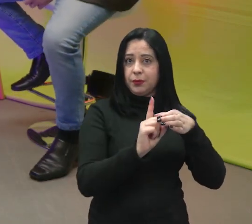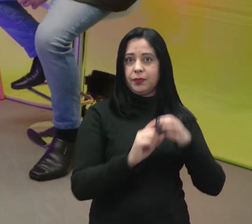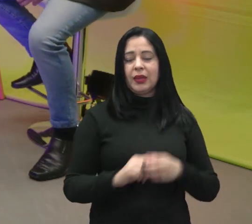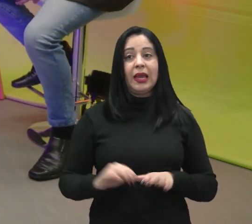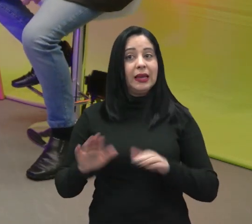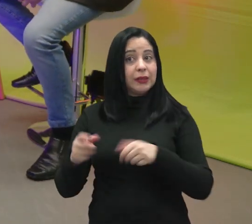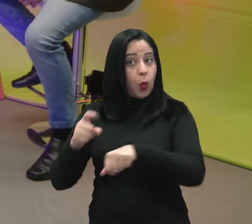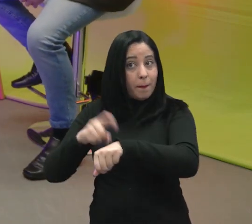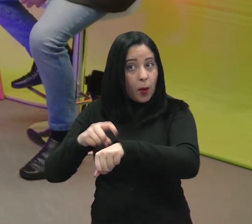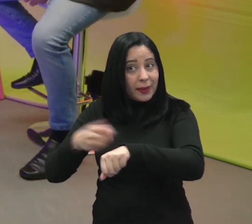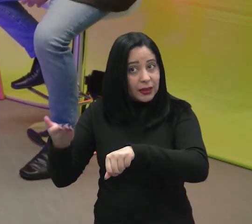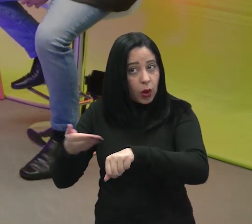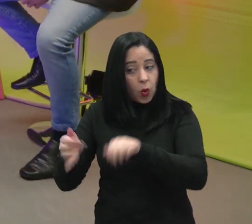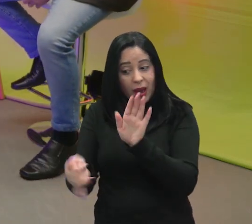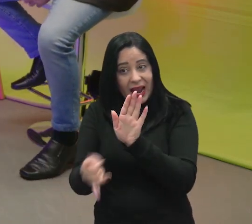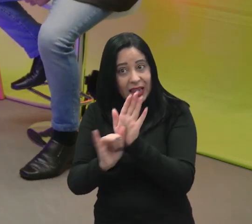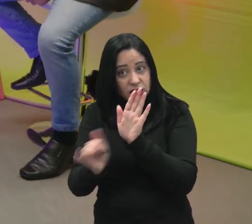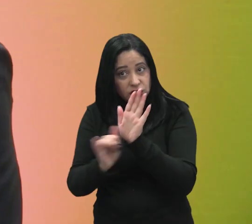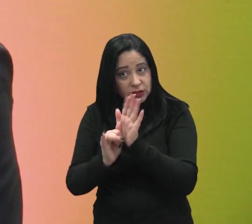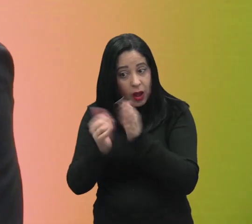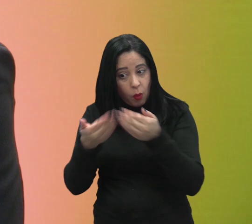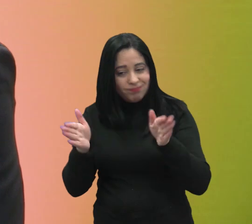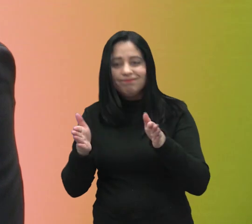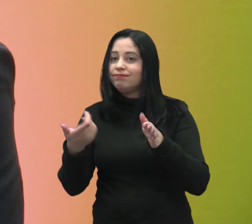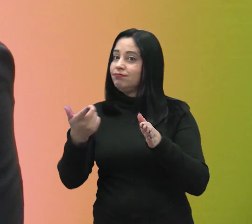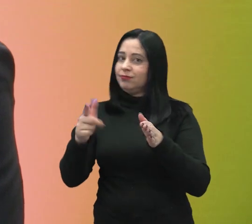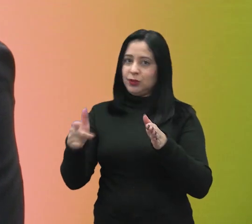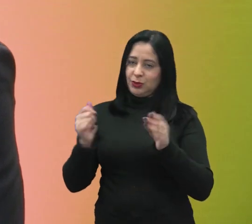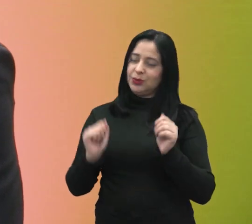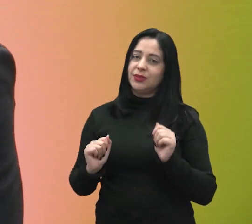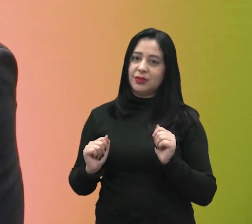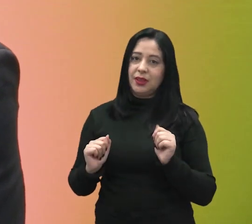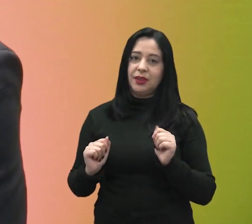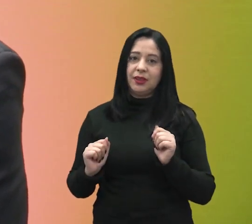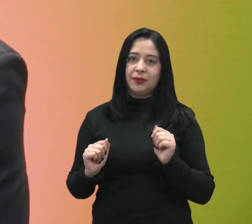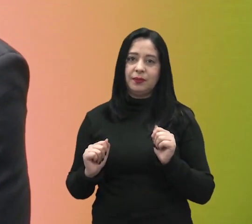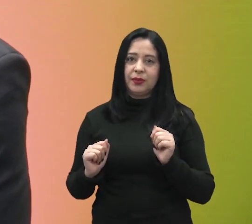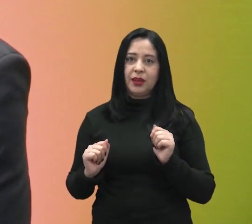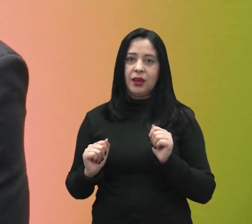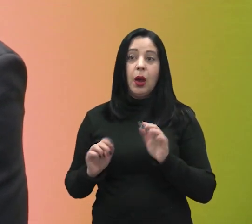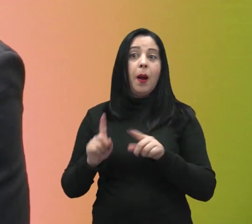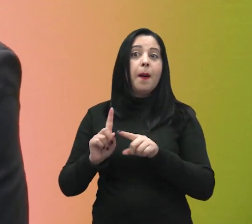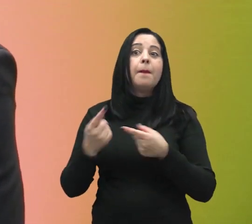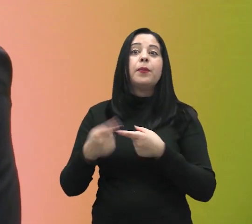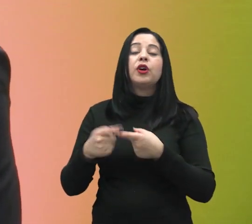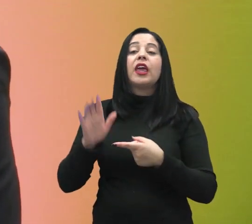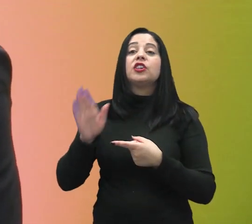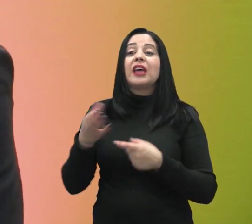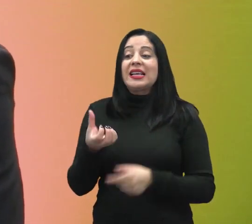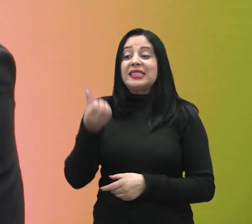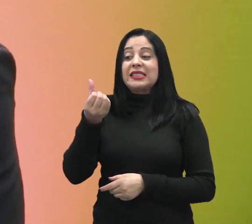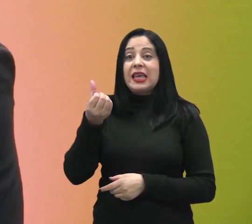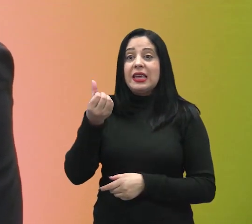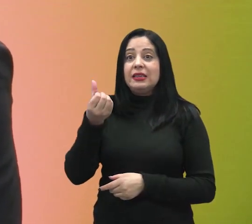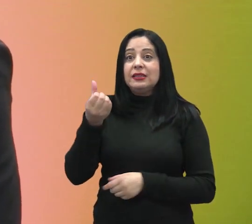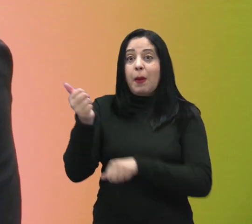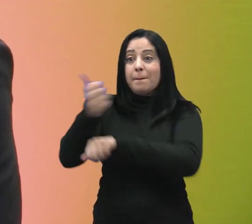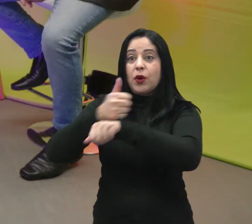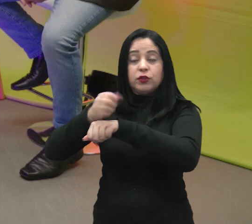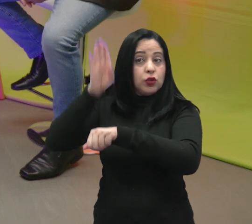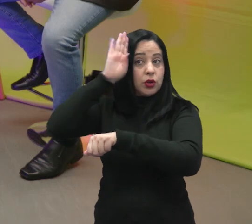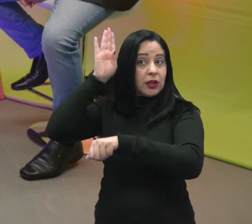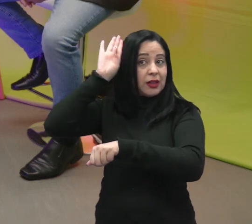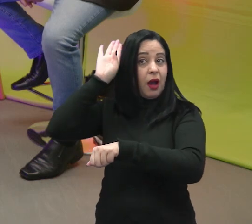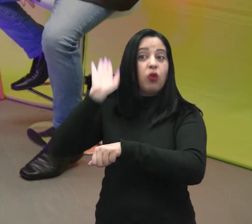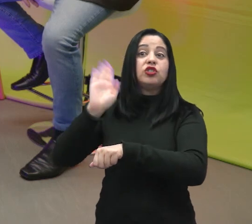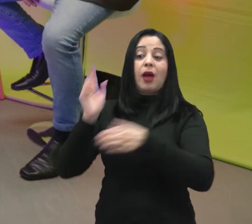membro, no momento a gente não tem edital aberto, né? Aquela história lá do edital. Entraram agora 6 novos acadêmicos. Ao todo